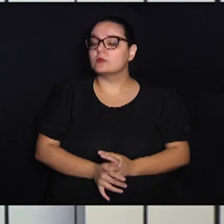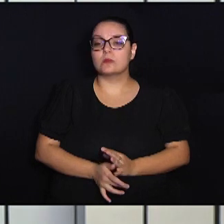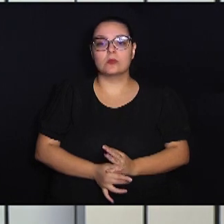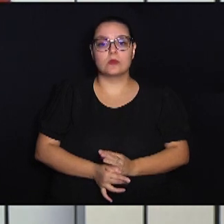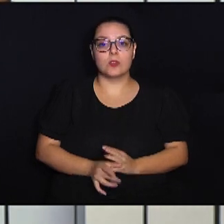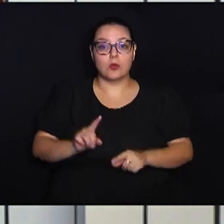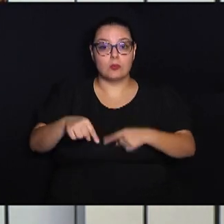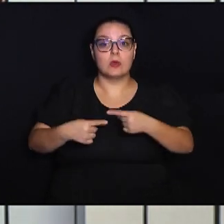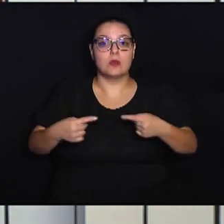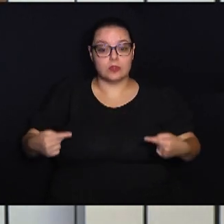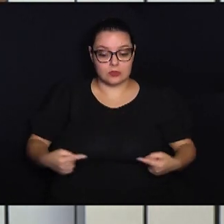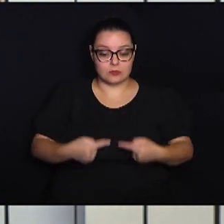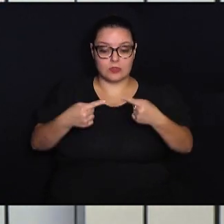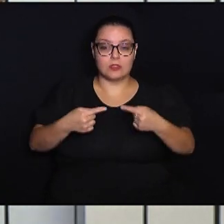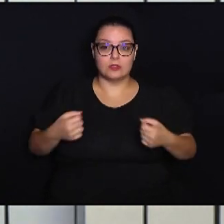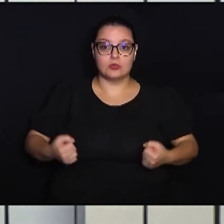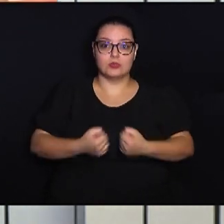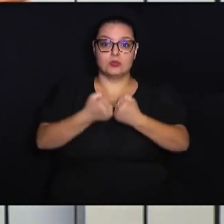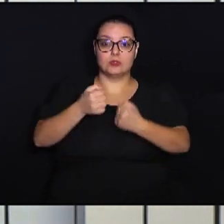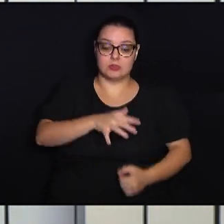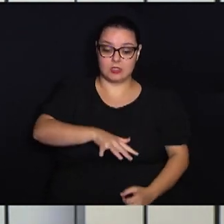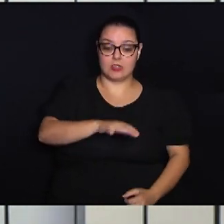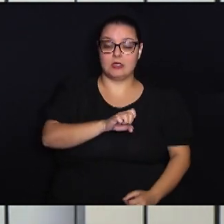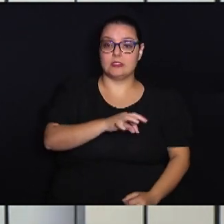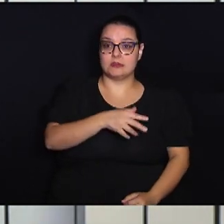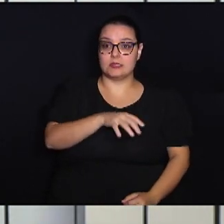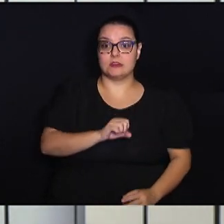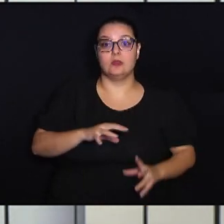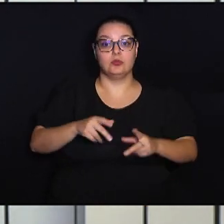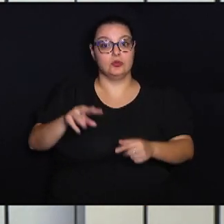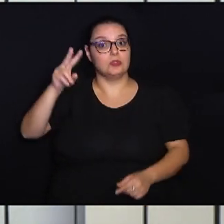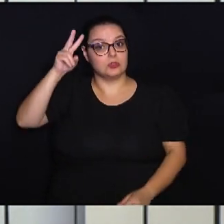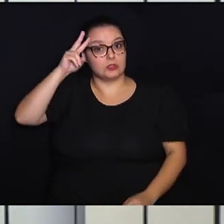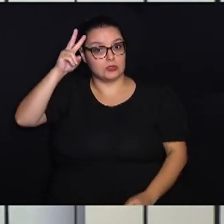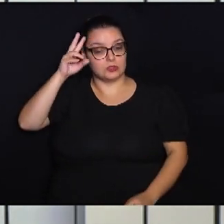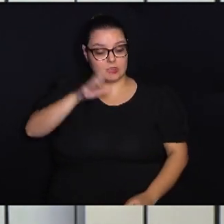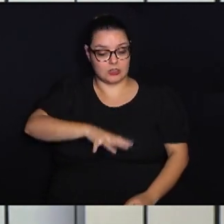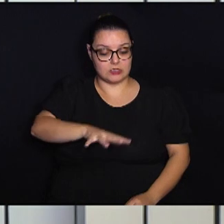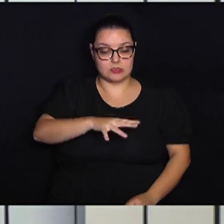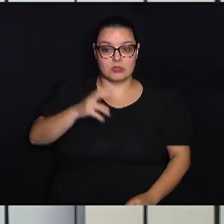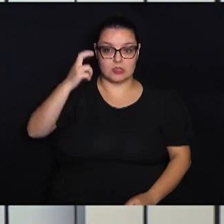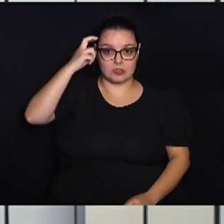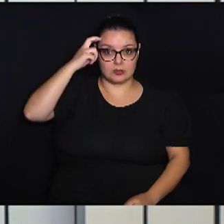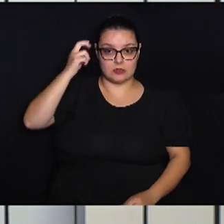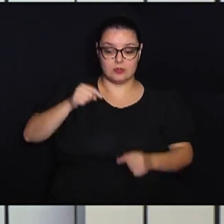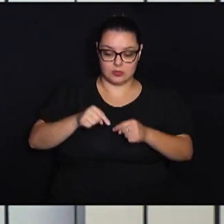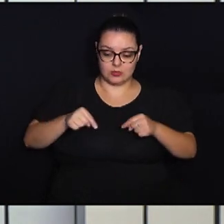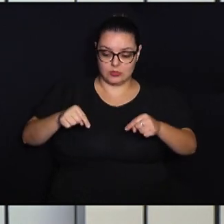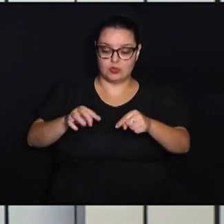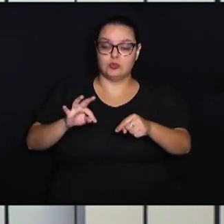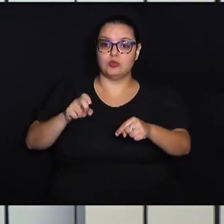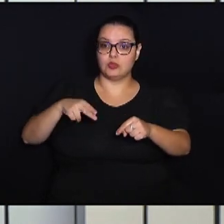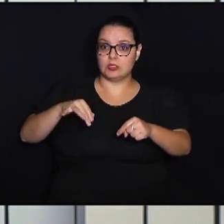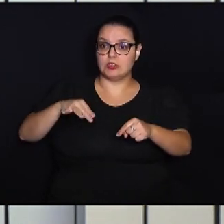anos que eu frequento esse bingo. O fato da gente estar ajudando também, é uma certa forma de